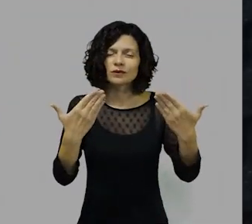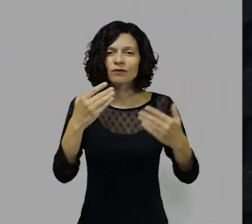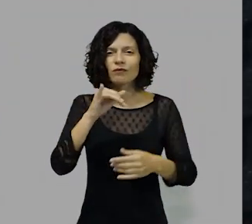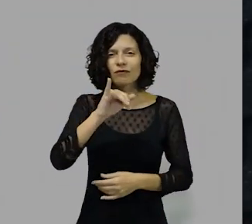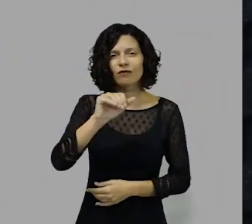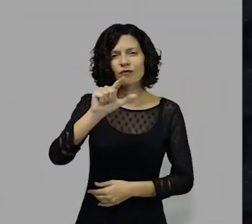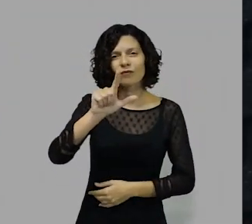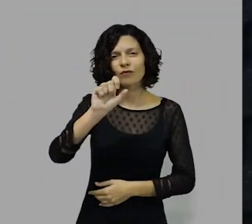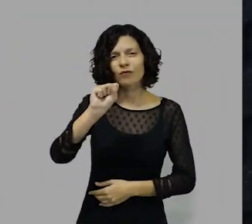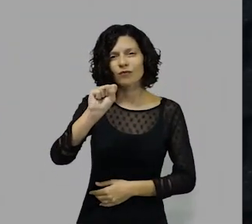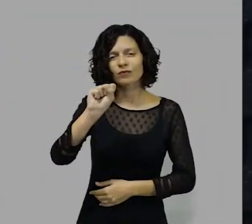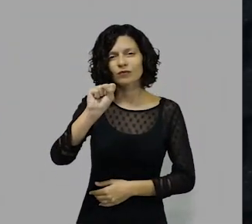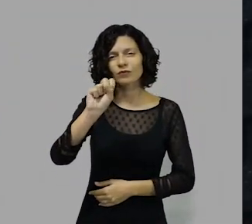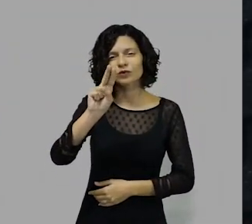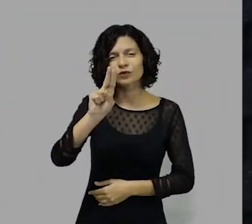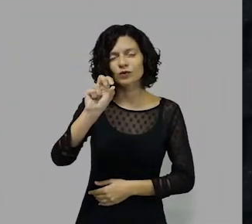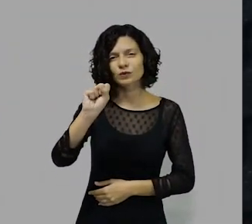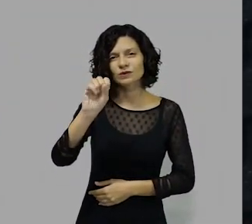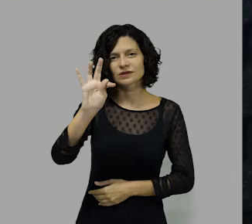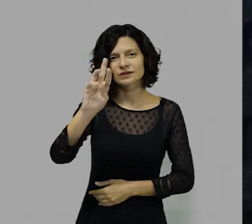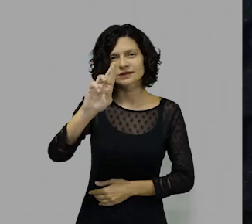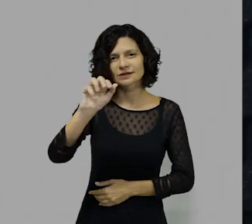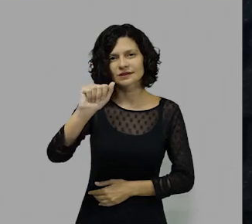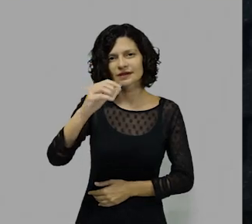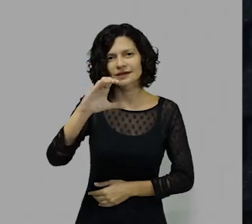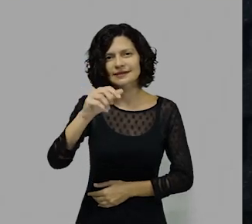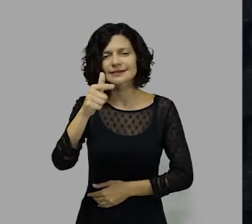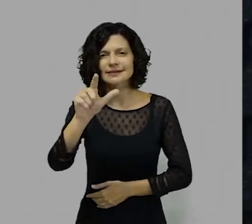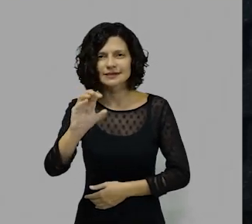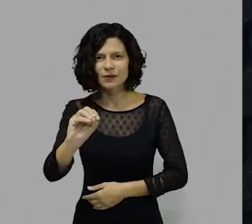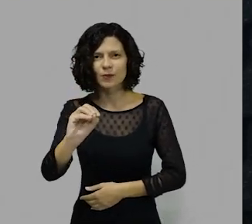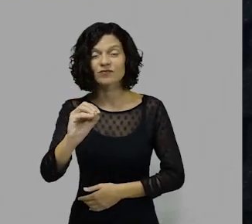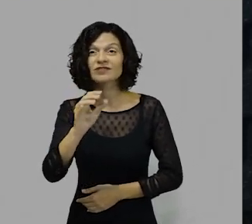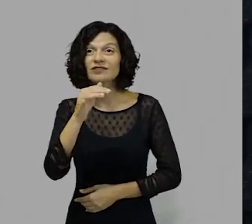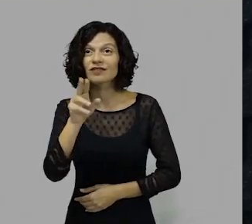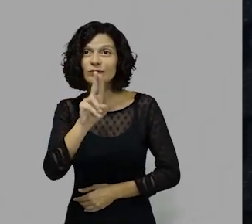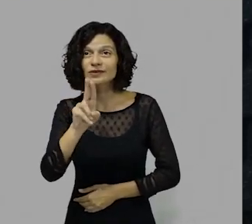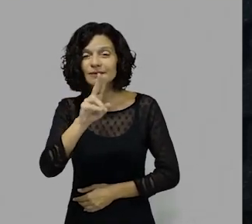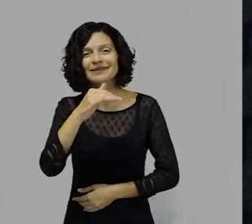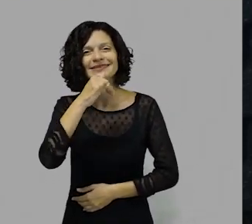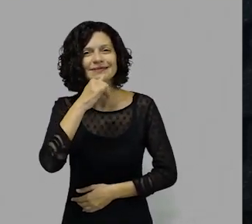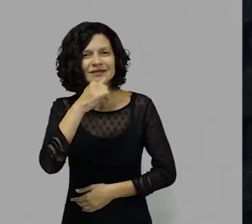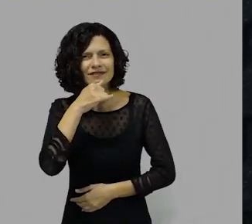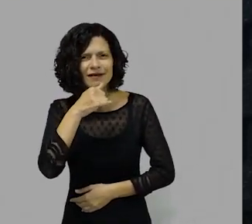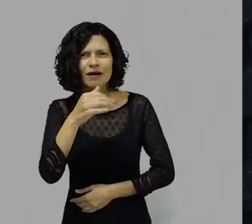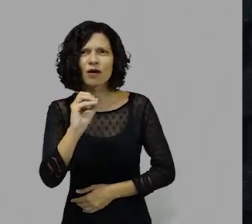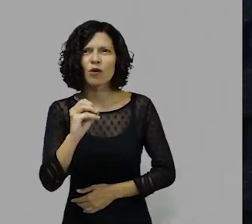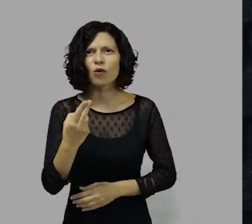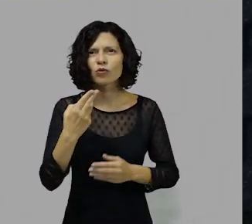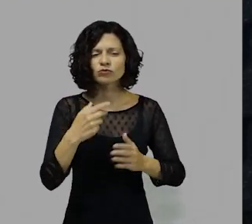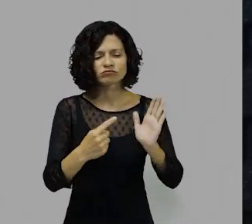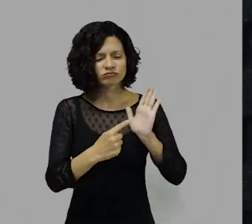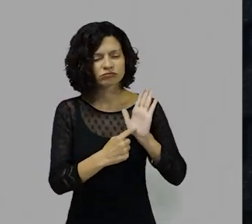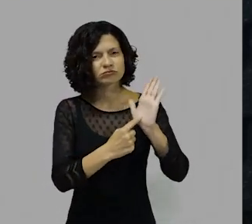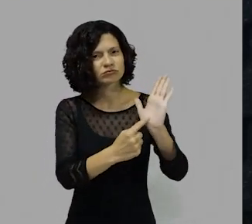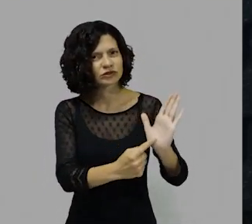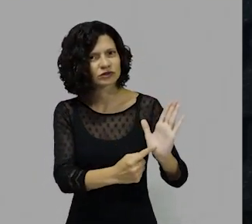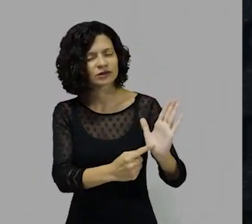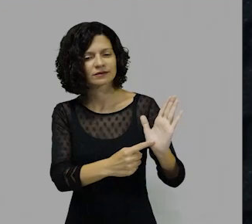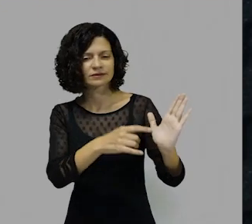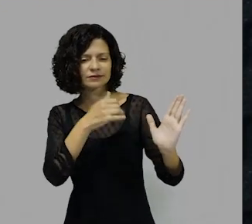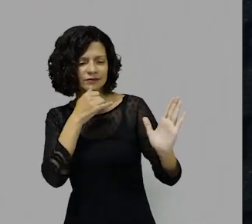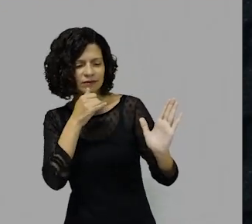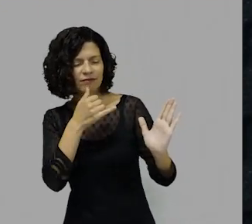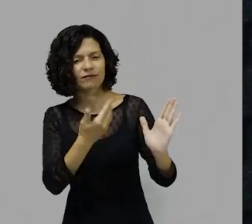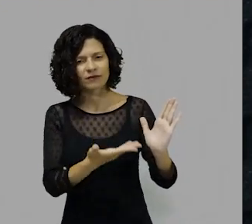For example, por exemplo, such as, tal como ou tais como. In the case